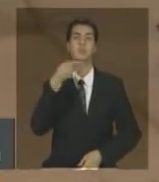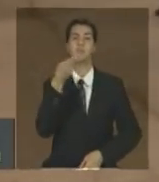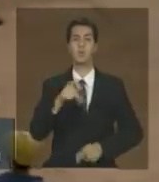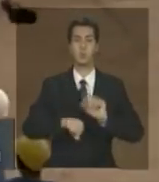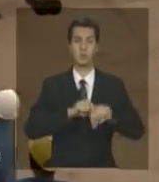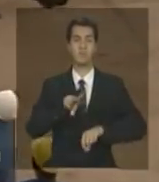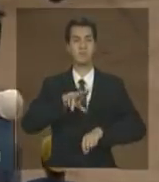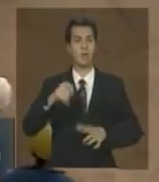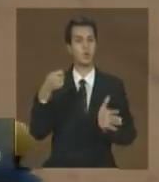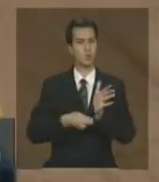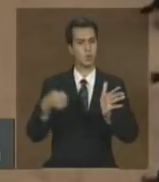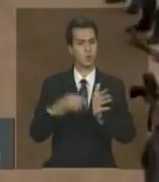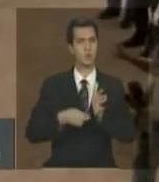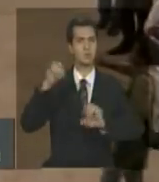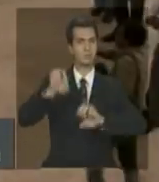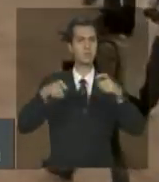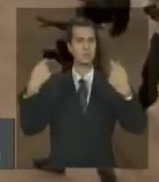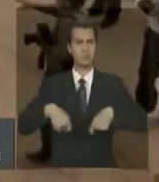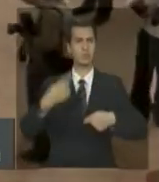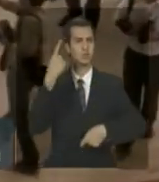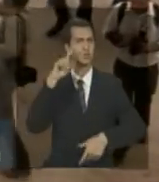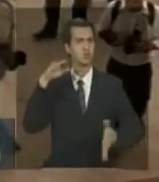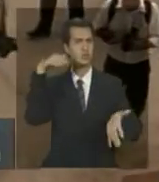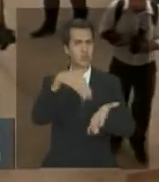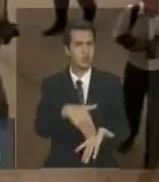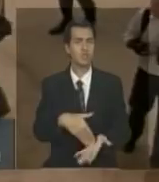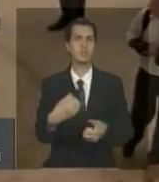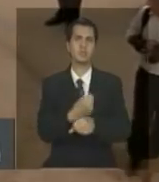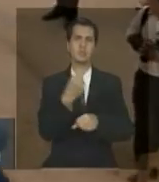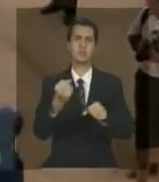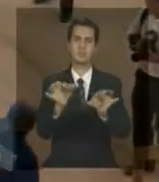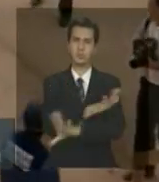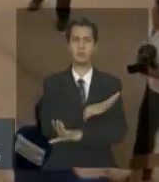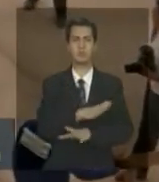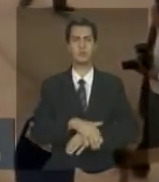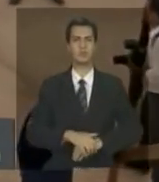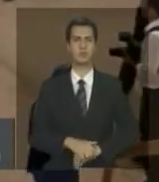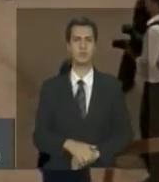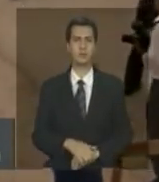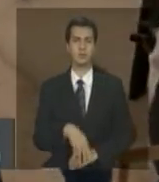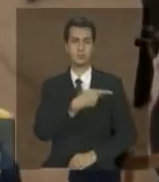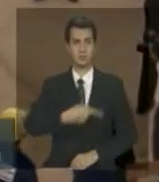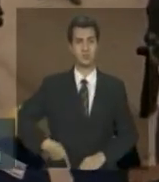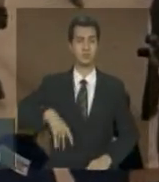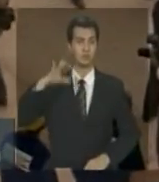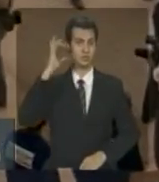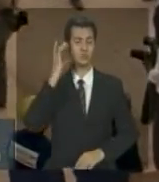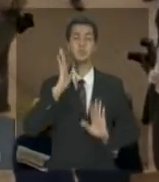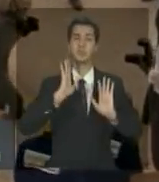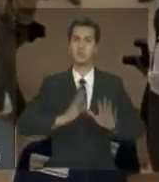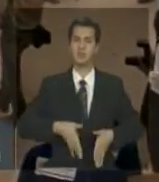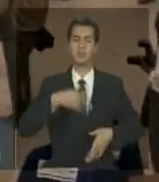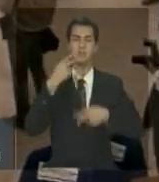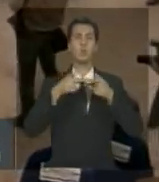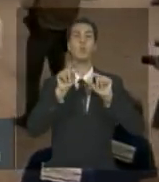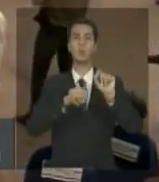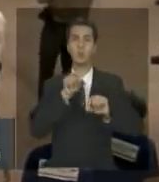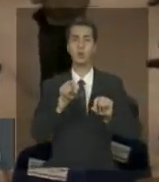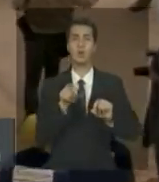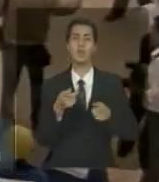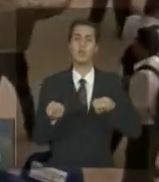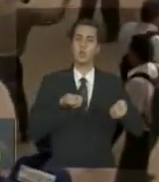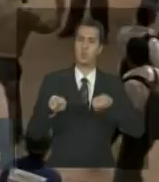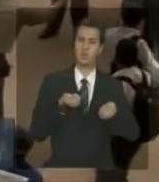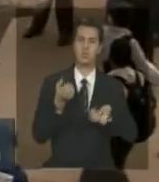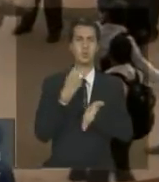de prazo e metas para a execução dessa obra. Segundo ela, superada a fase de renegociação de contratos, o